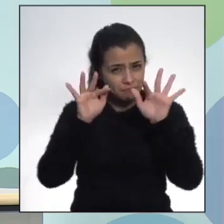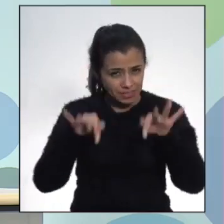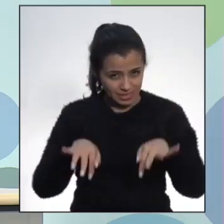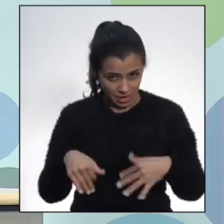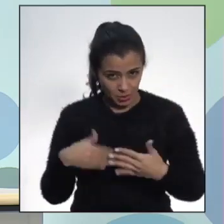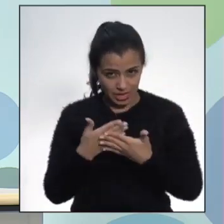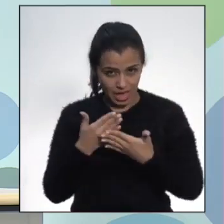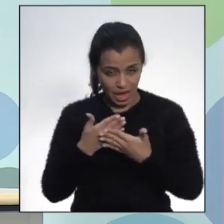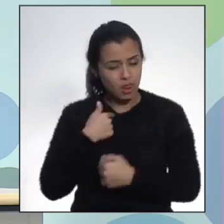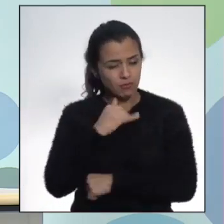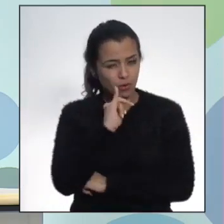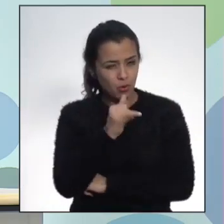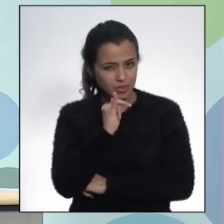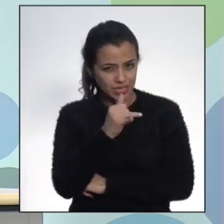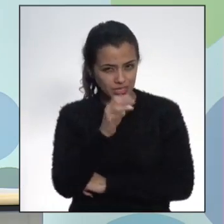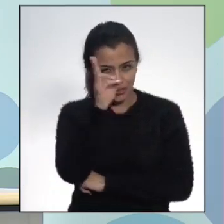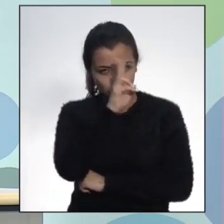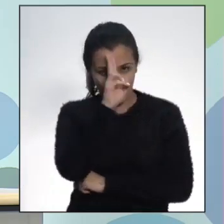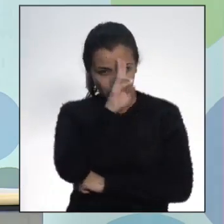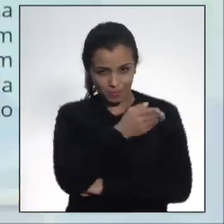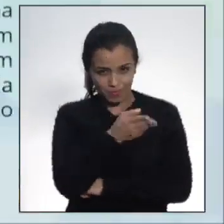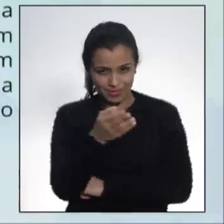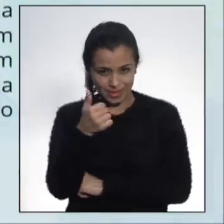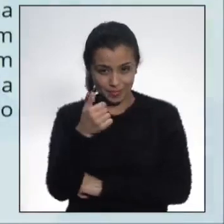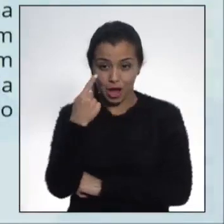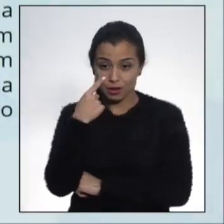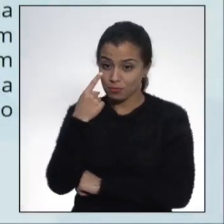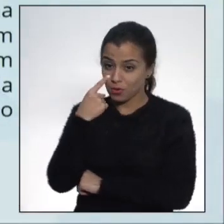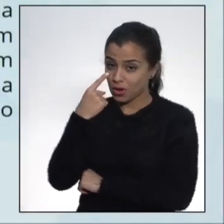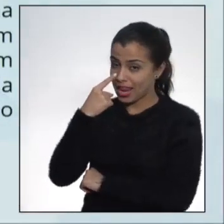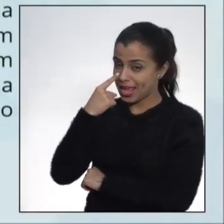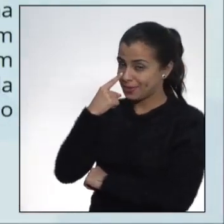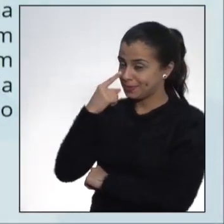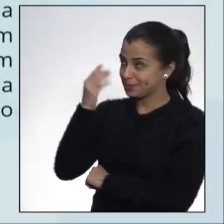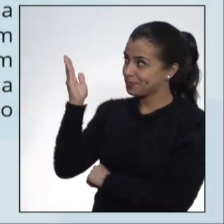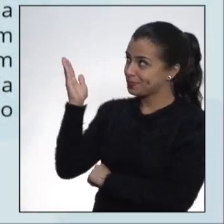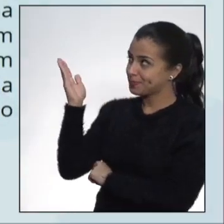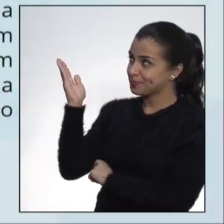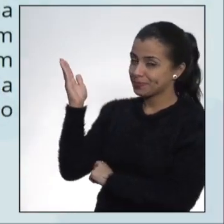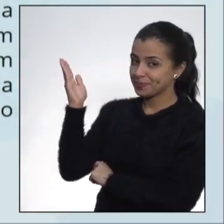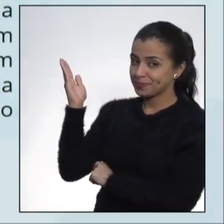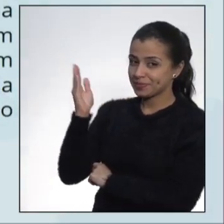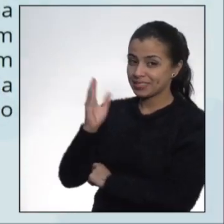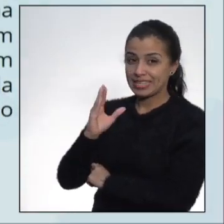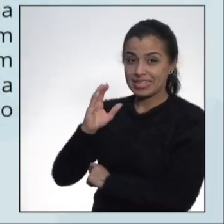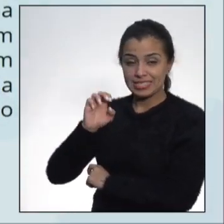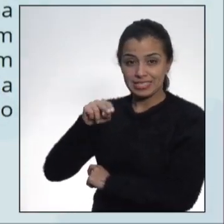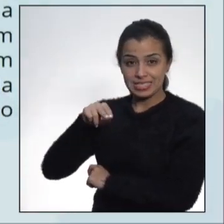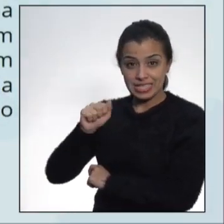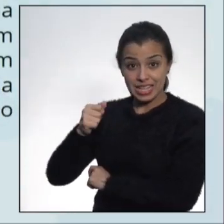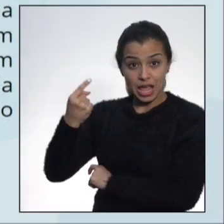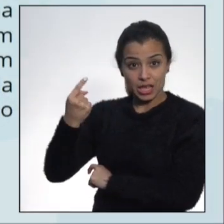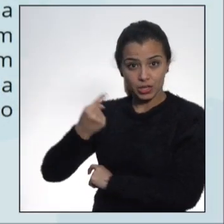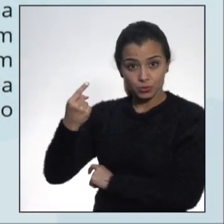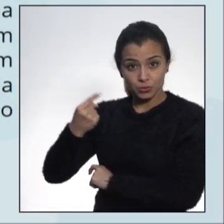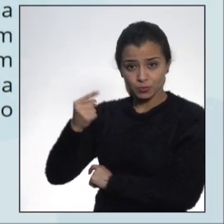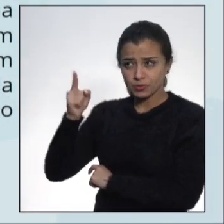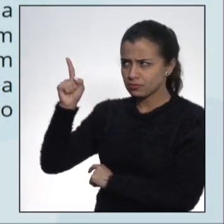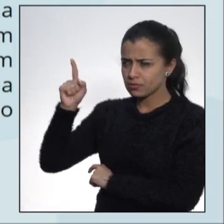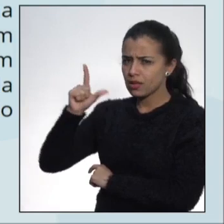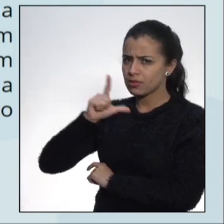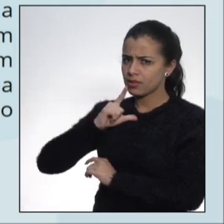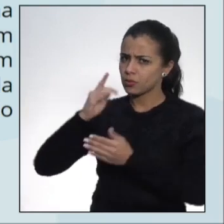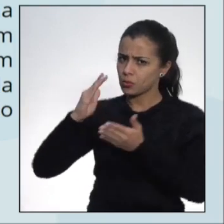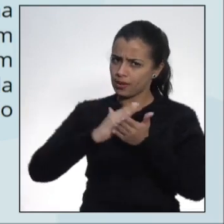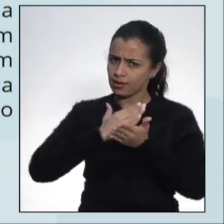para vocês, mas antes vamos ler a cena 1. Né? Essa cena 1 está no caderno do aluno, vocês podem acompanhar por lá